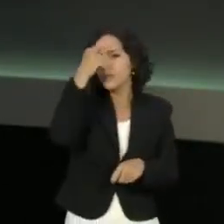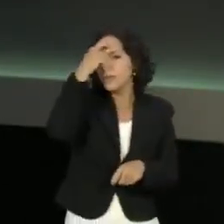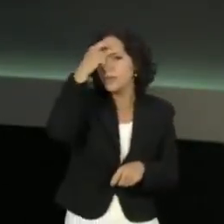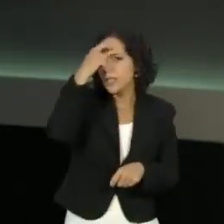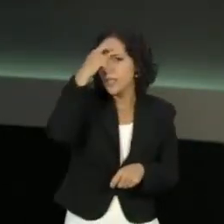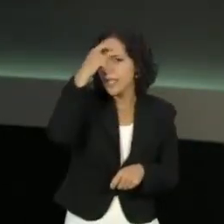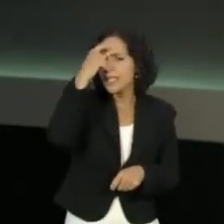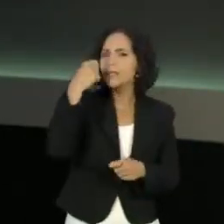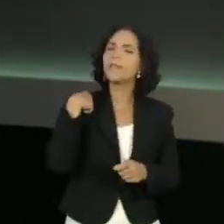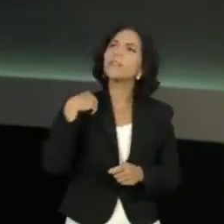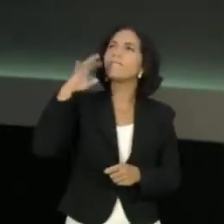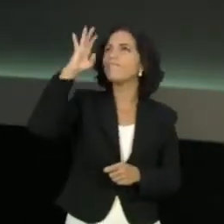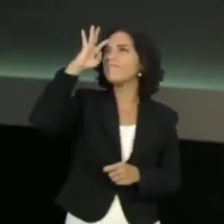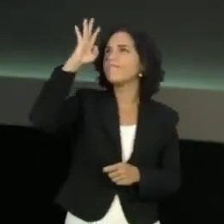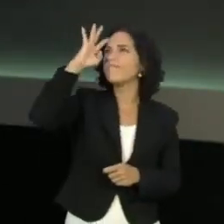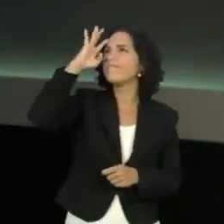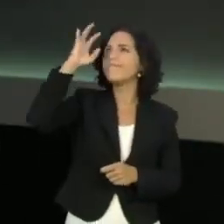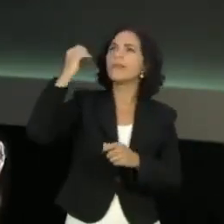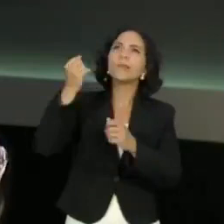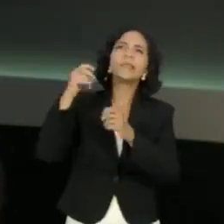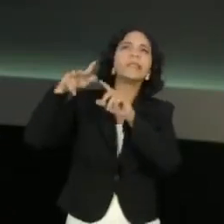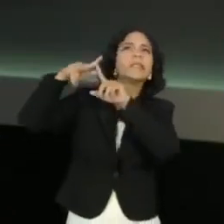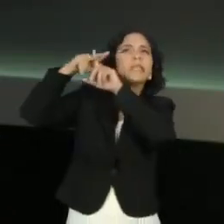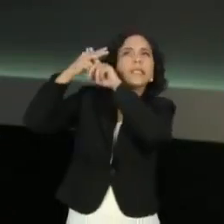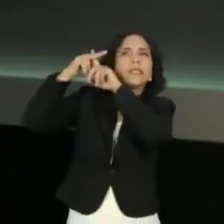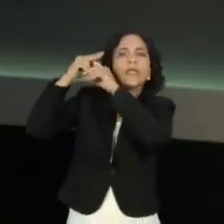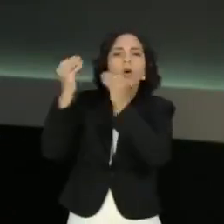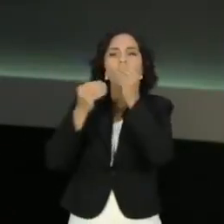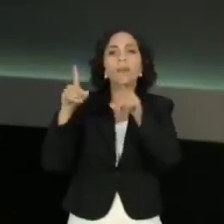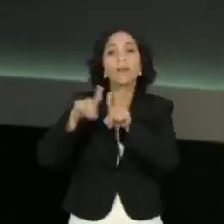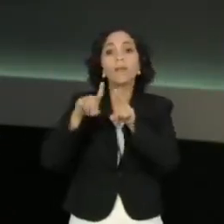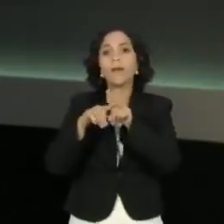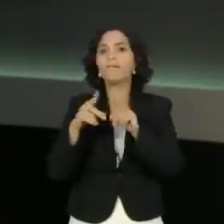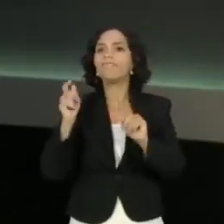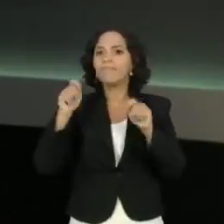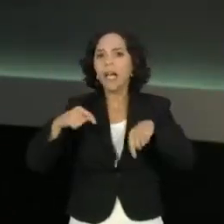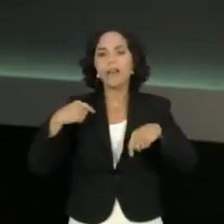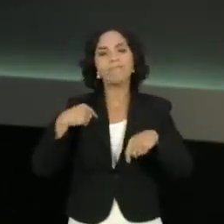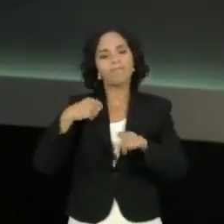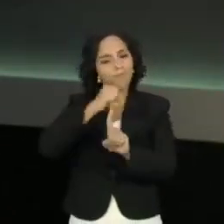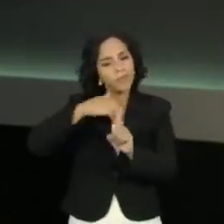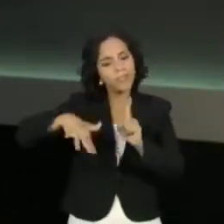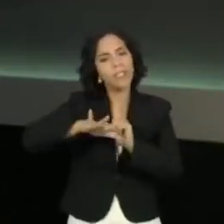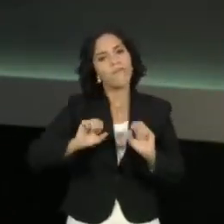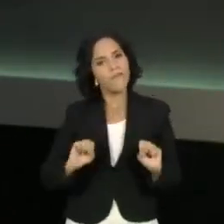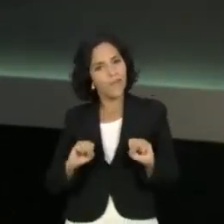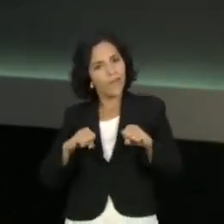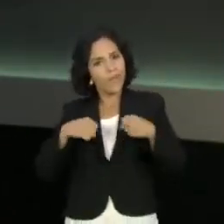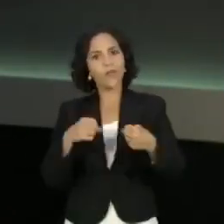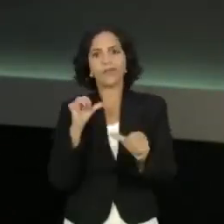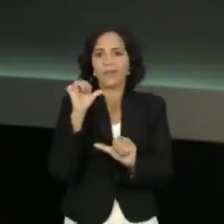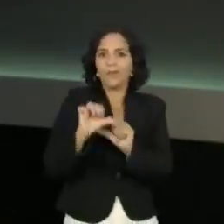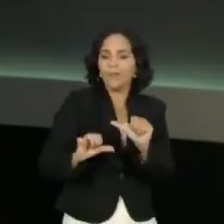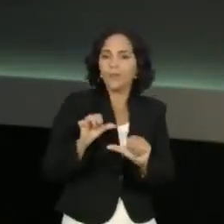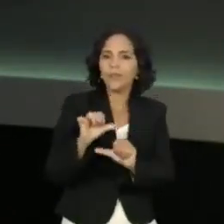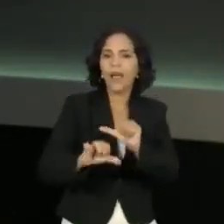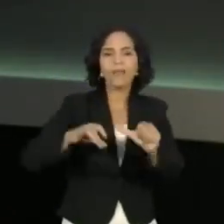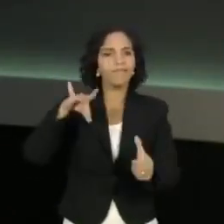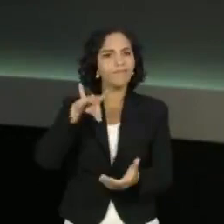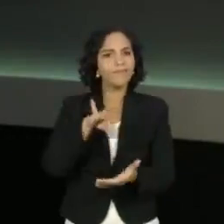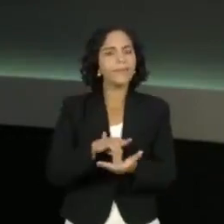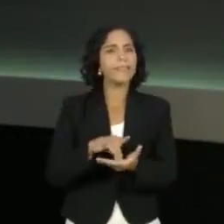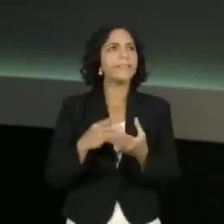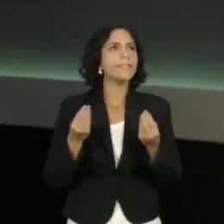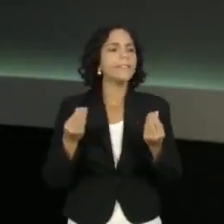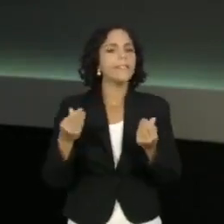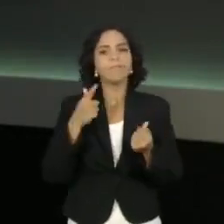consciência, repensar esse sistema e achar forças sociais para fazer uma mudança que possa,